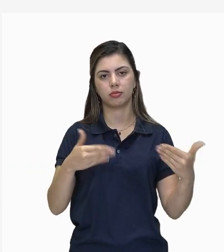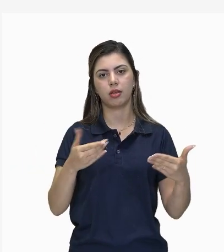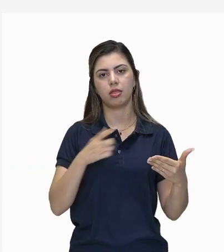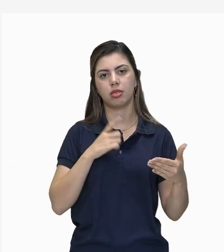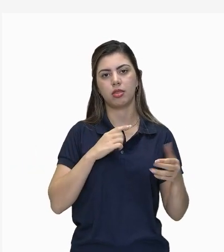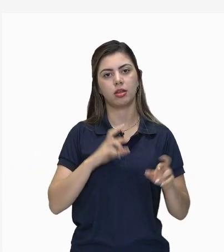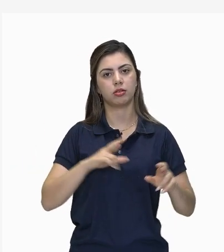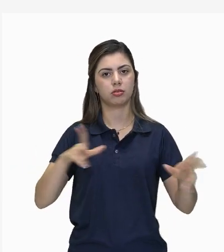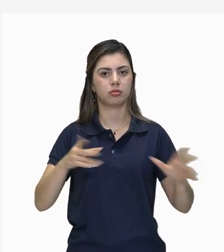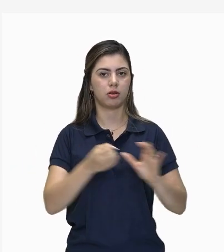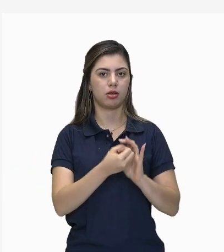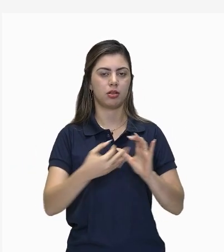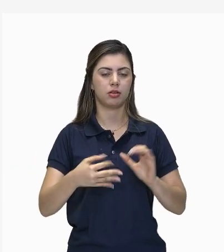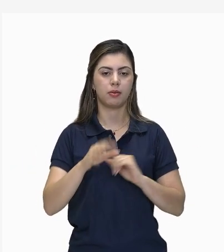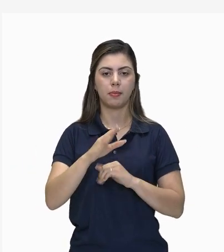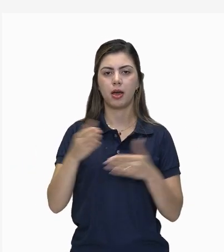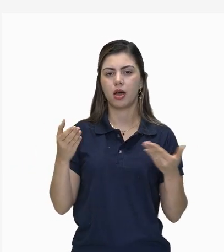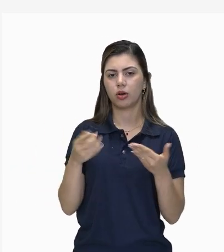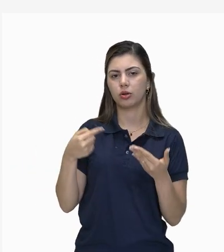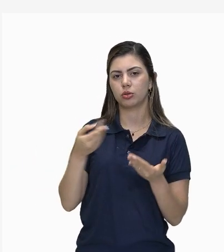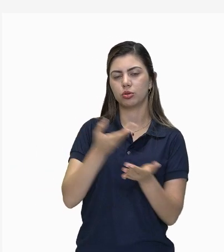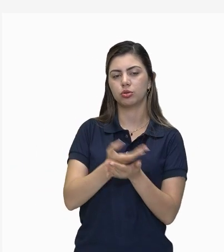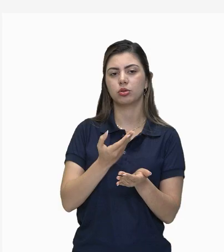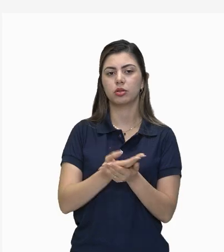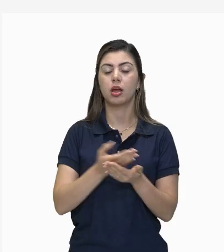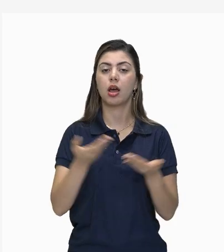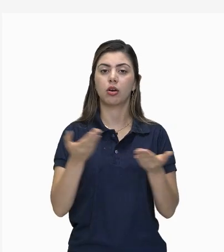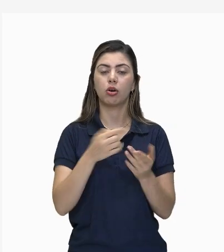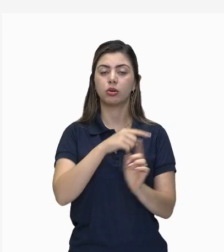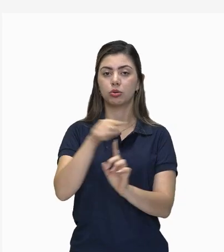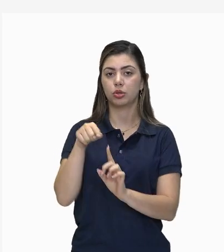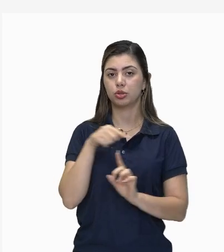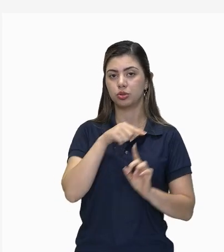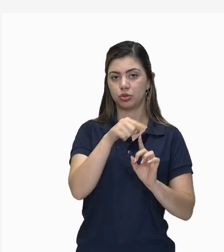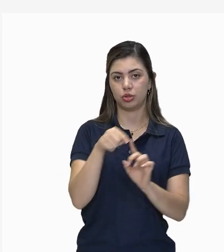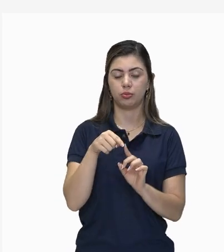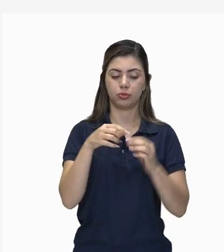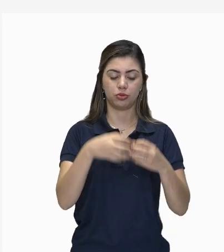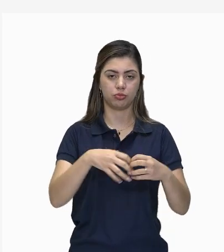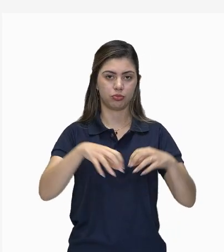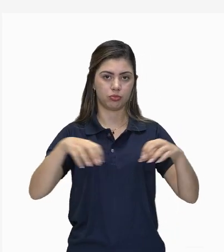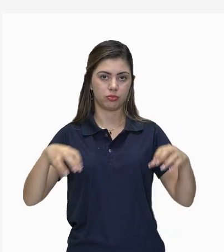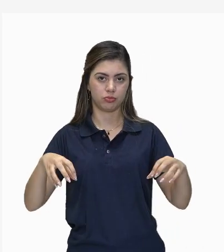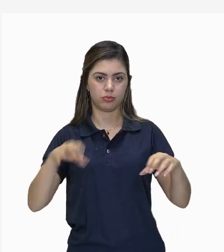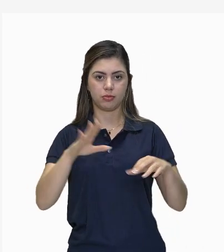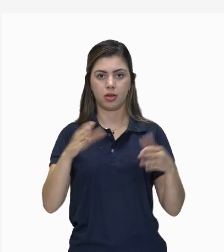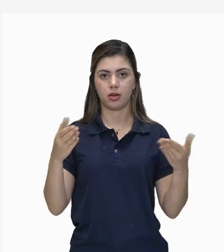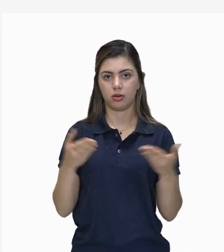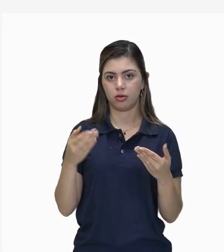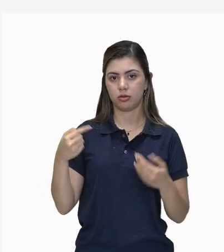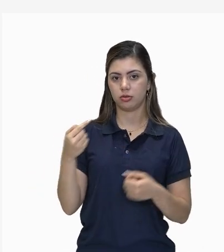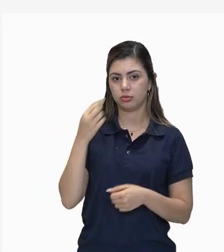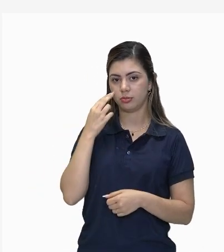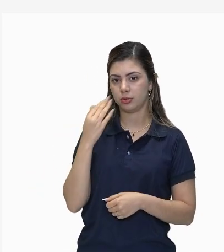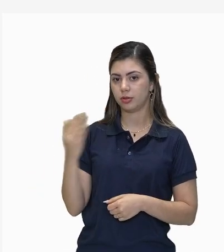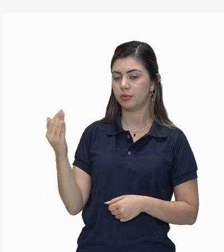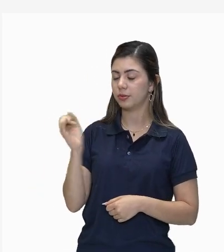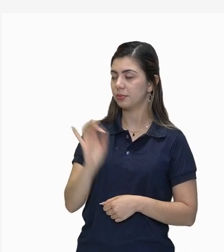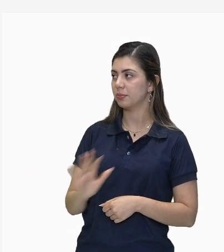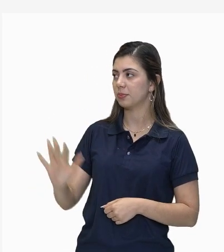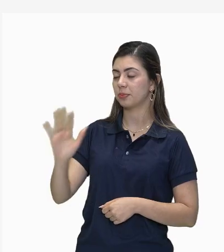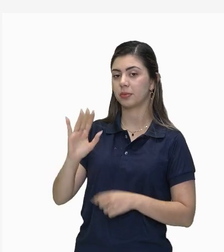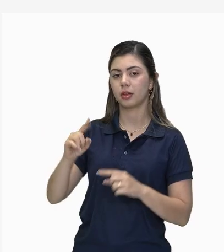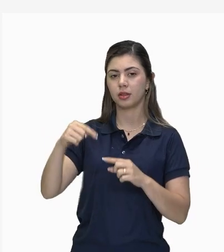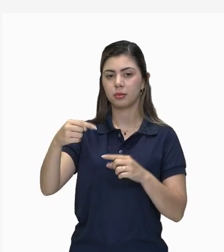aí, para a gente entender quais são os tipos de processo de especiação, a gente vai observar uma imagem no geral e depois eu vou explicar